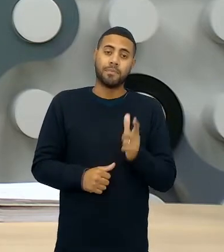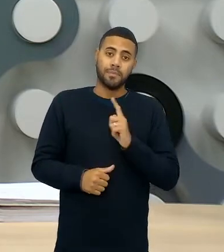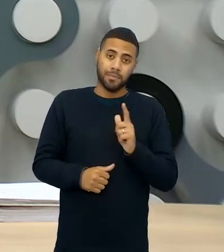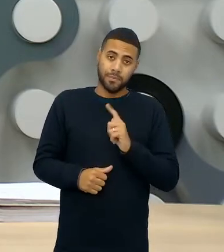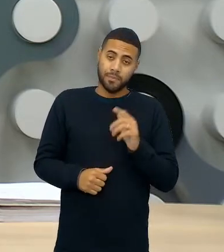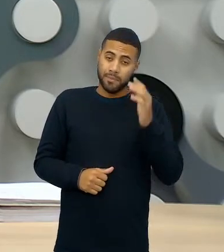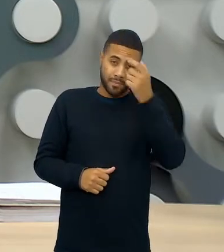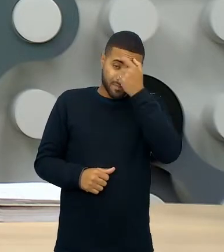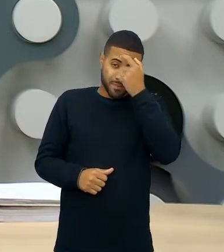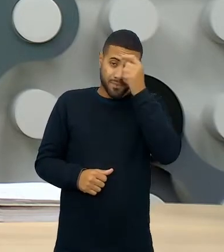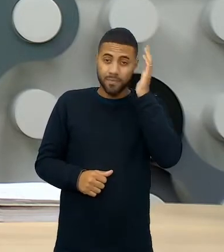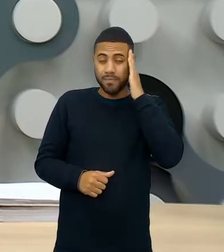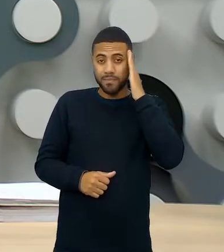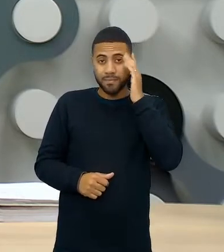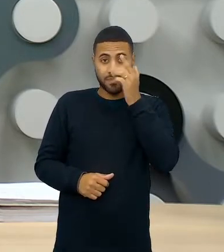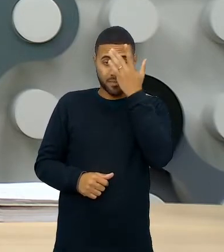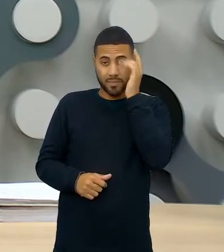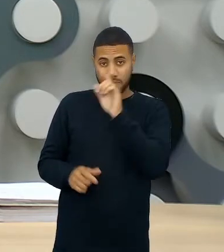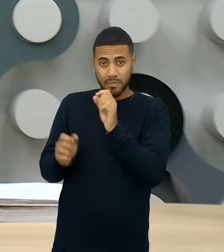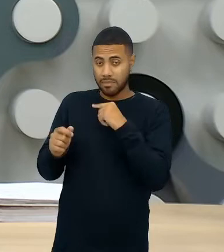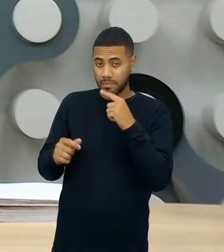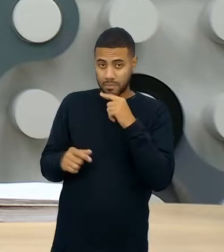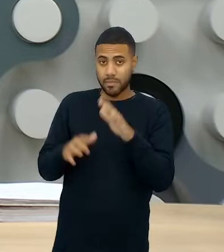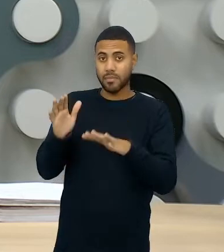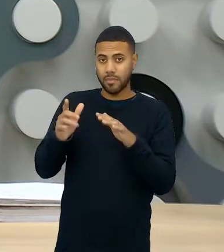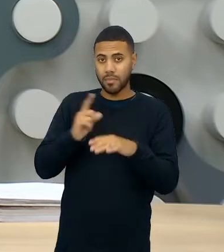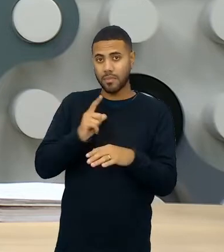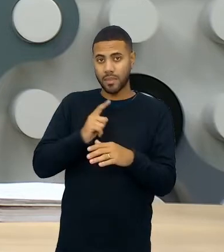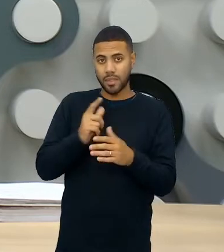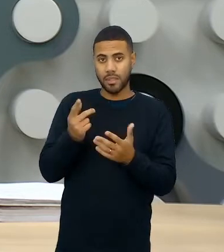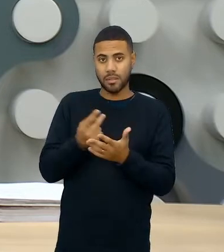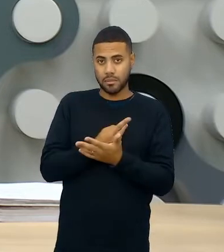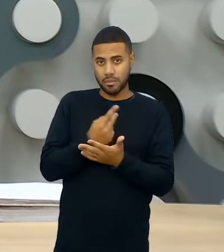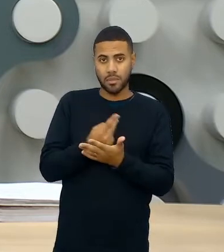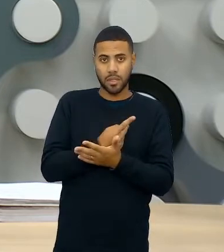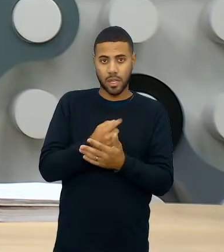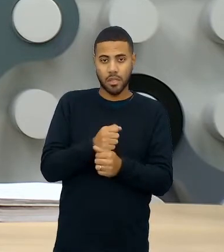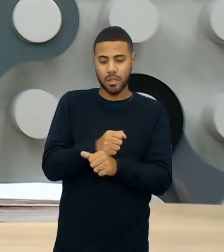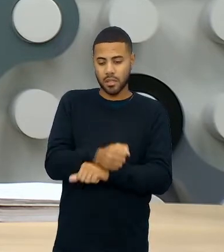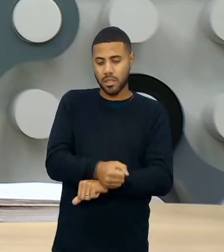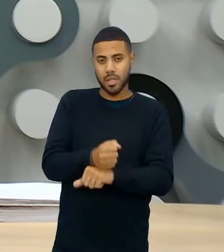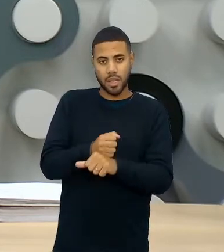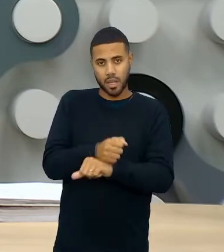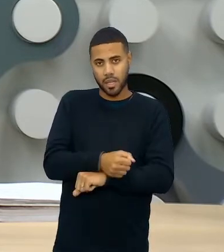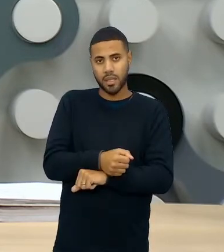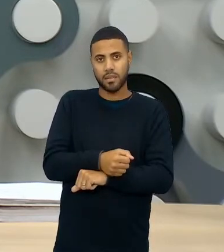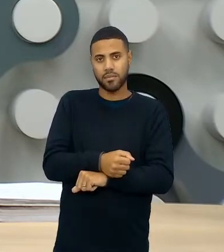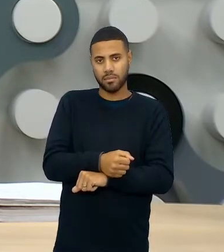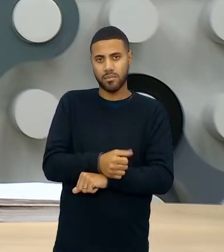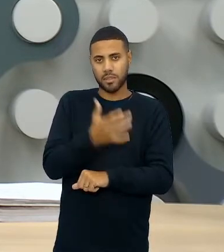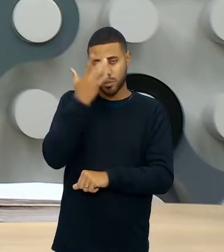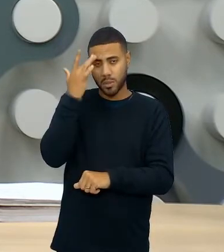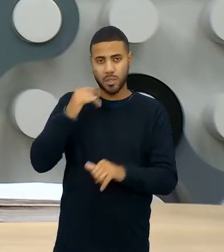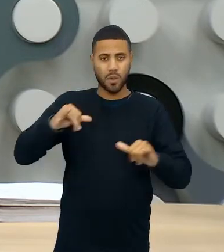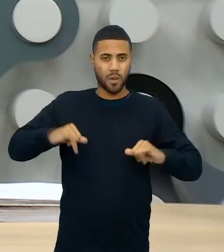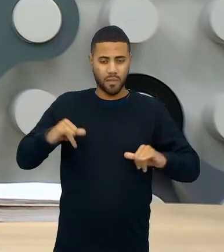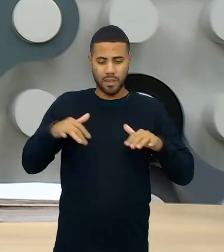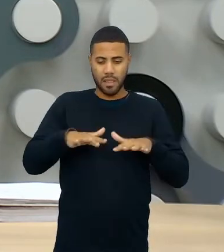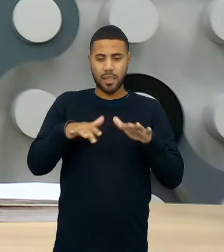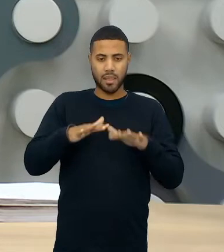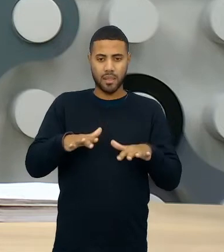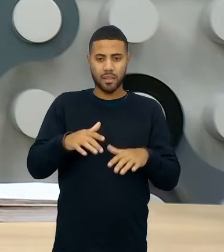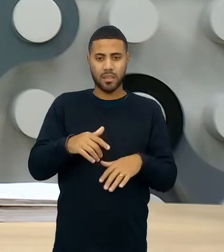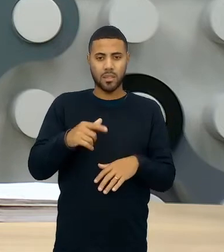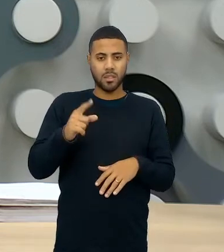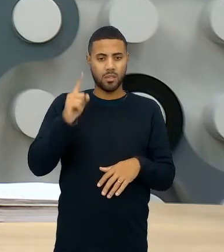Temos a consciência, né, que alguns países eles utilizam uma mão de obra assim muito custosa, né, de pessoas que